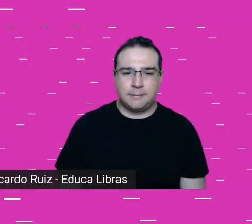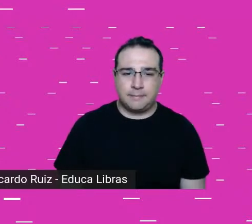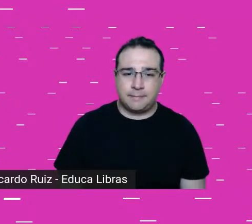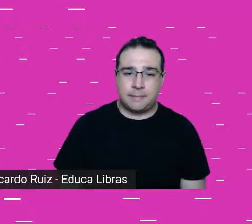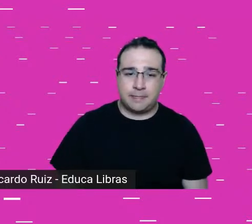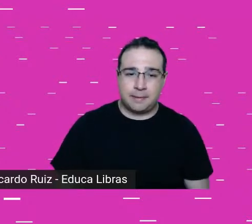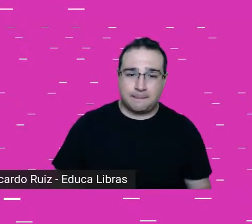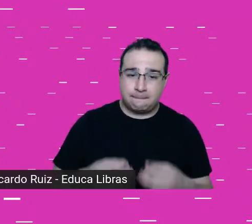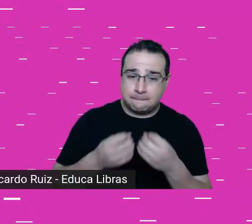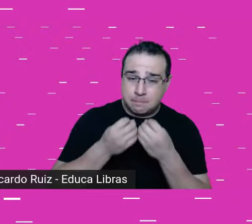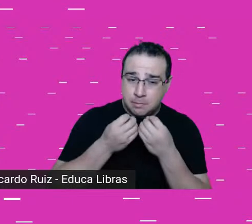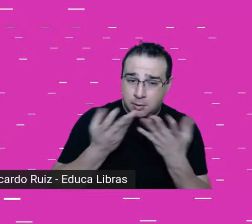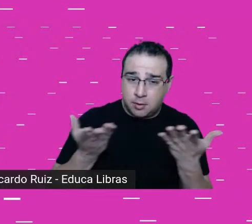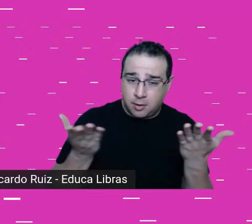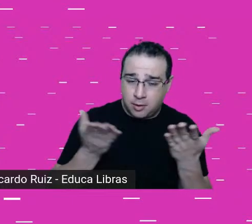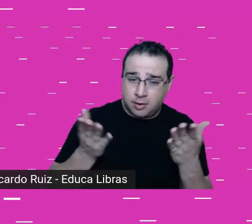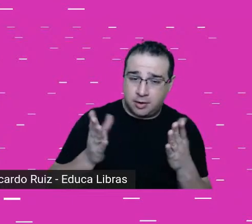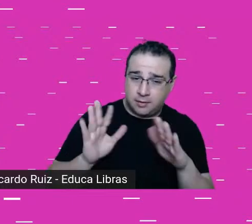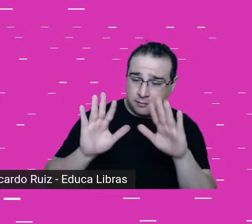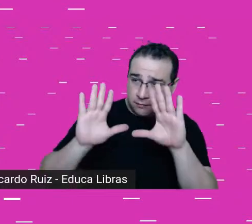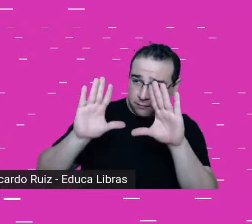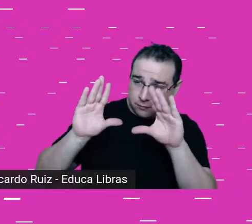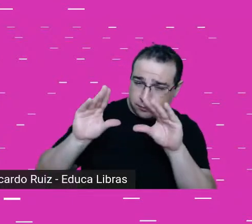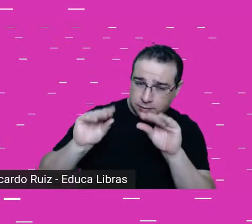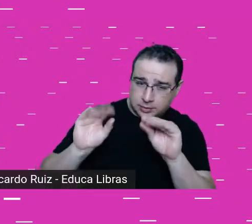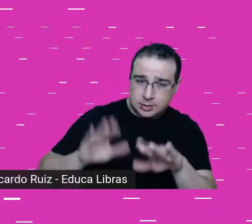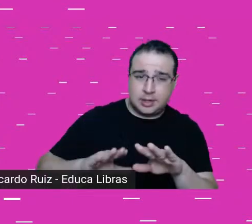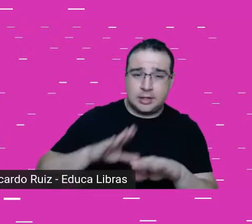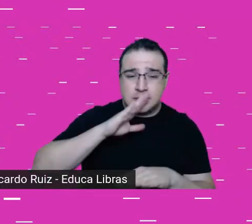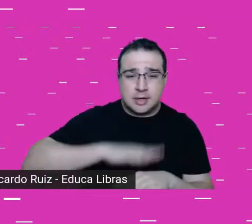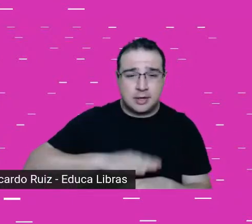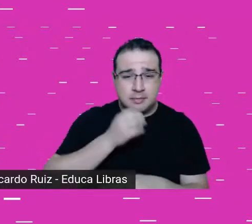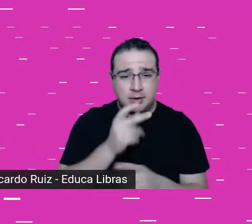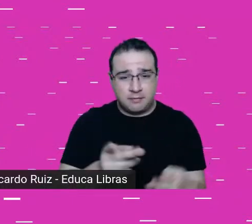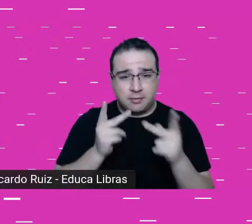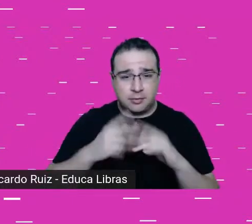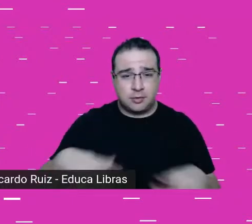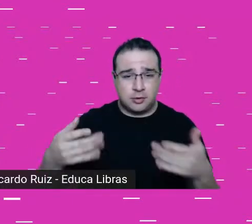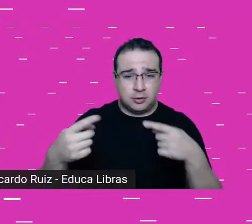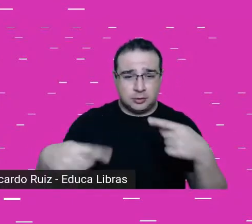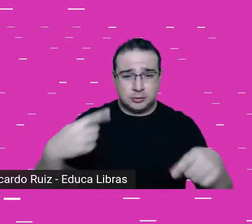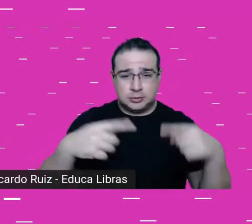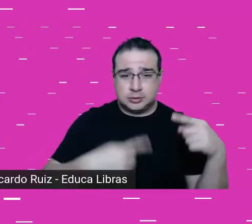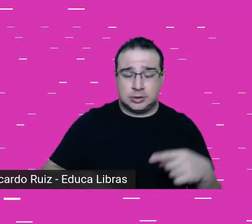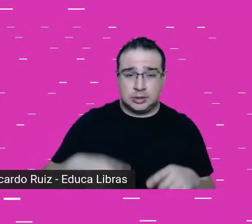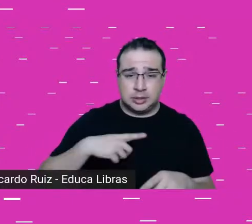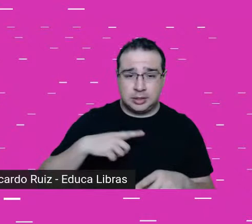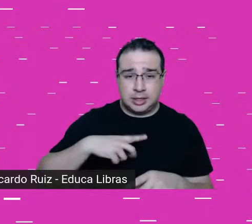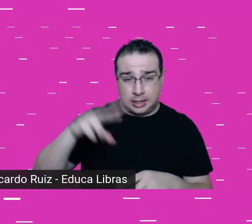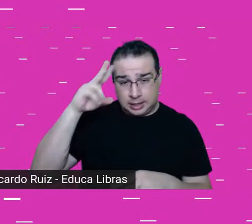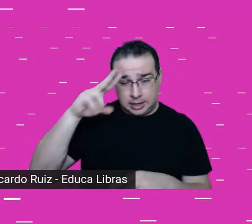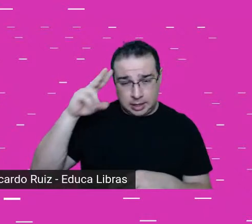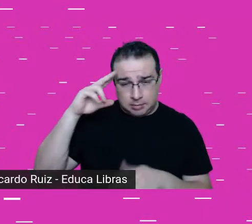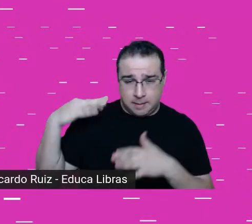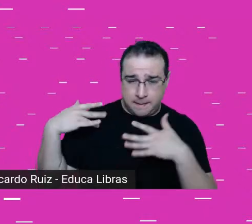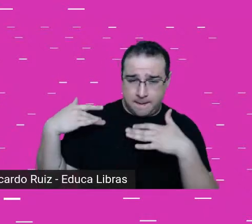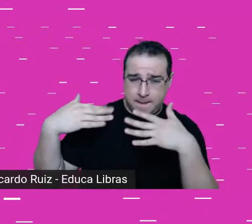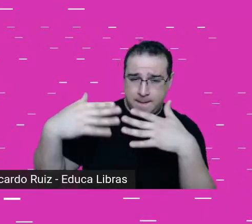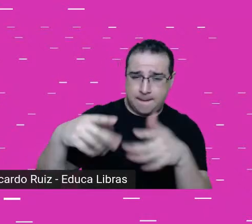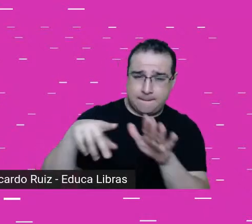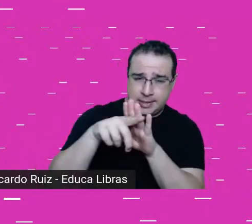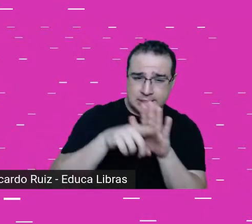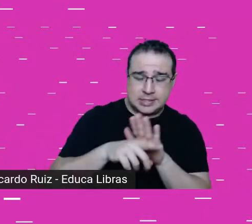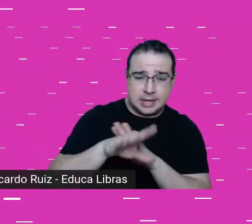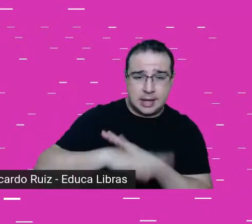Bom final de tarde, sejam bem-vindas e bem-vindos ao Círculo de Debates Memória, Acervo e Pesquisa do Centro